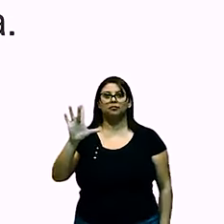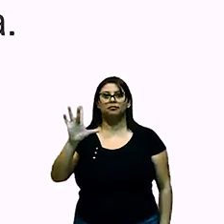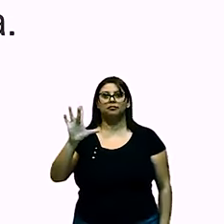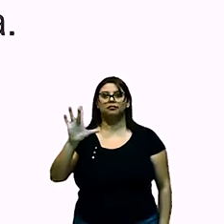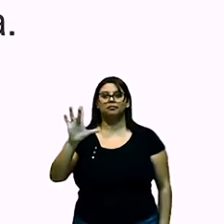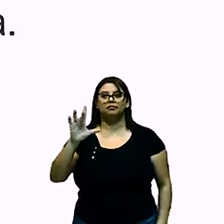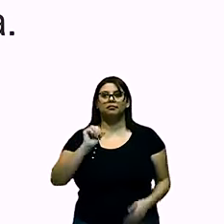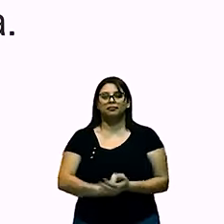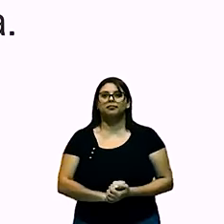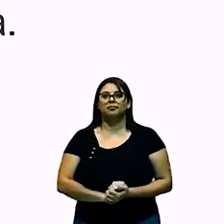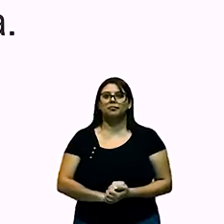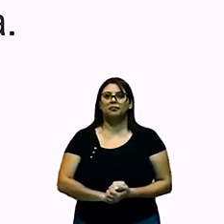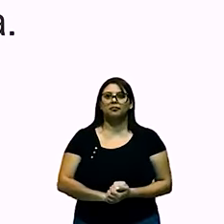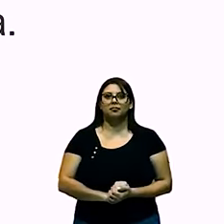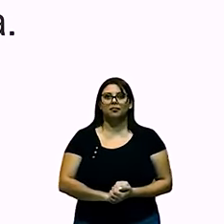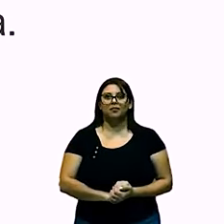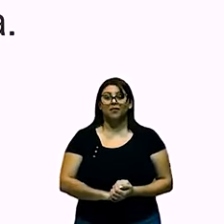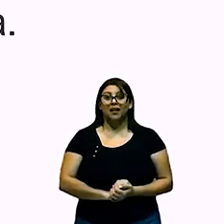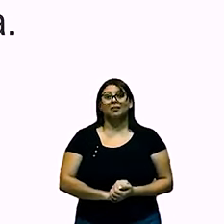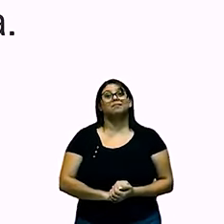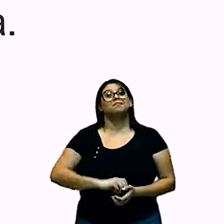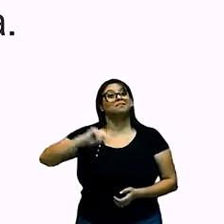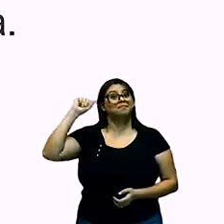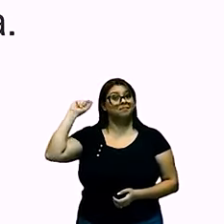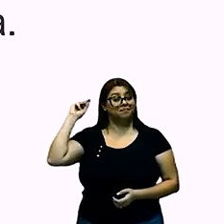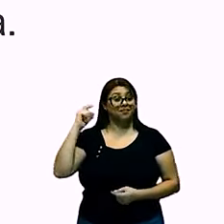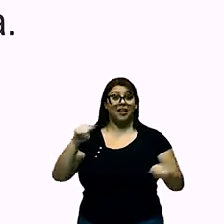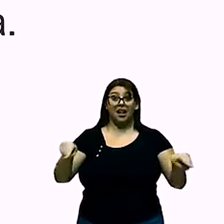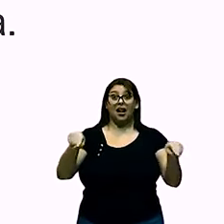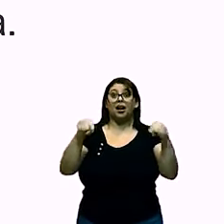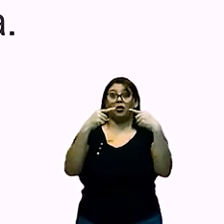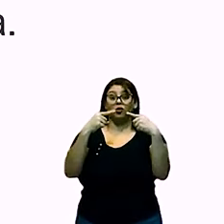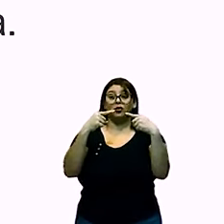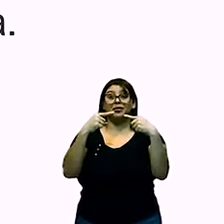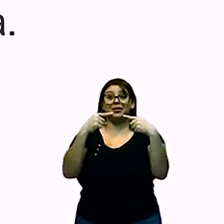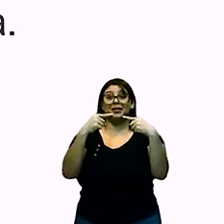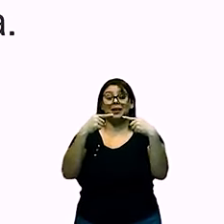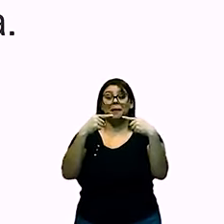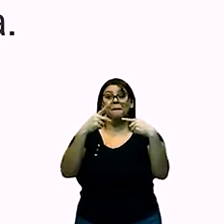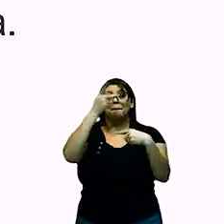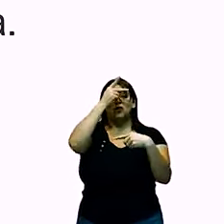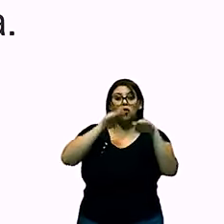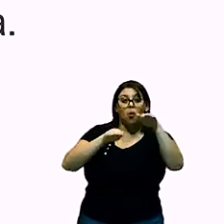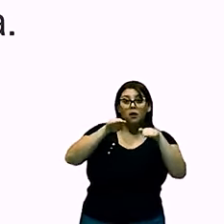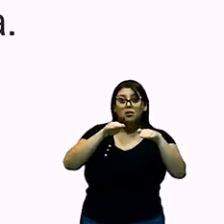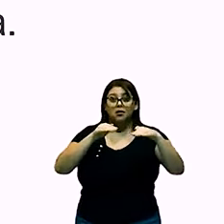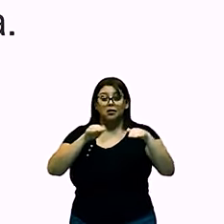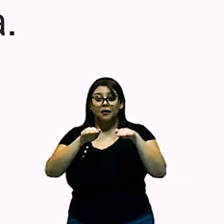Este pilar era contra os diversos mediadores entre Deus e os homens, apresentados então pelo catolicismo